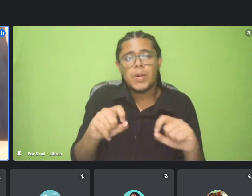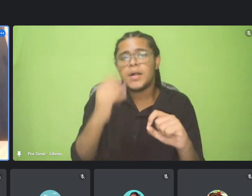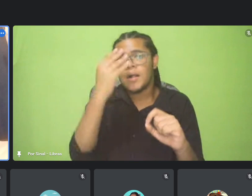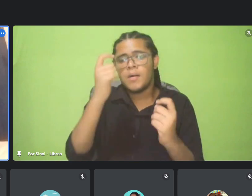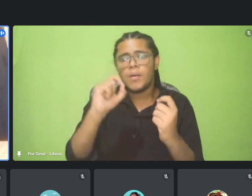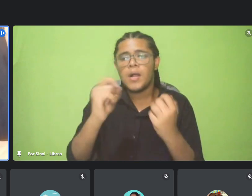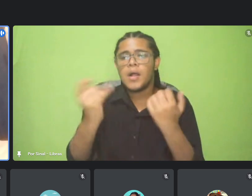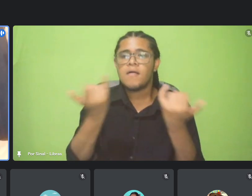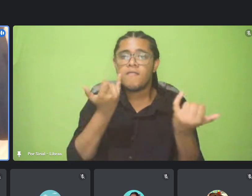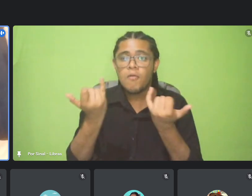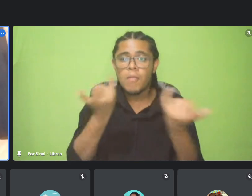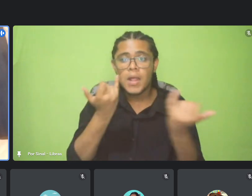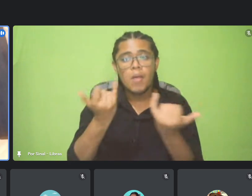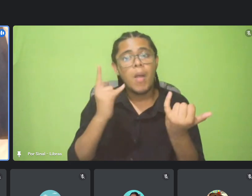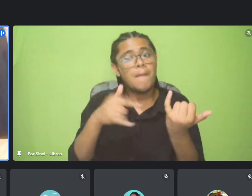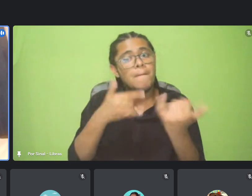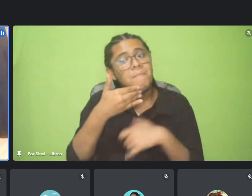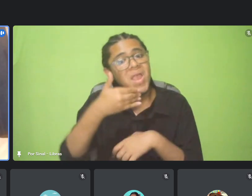mais do que